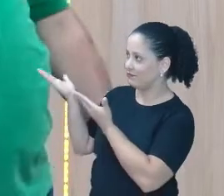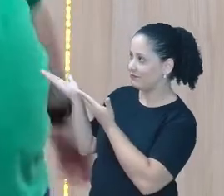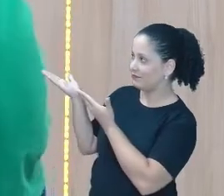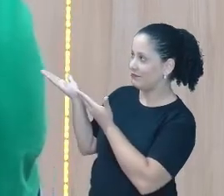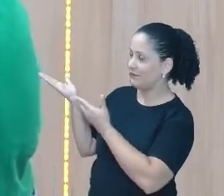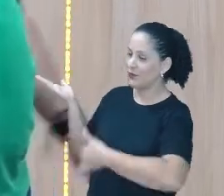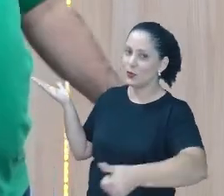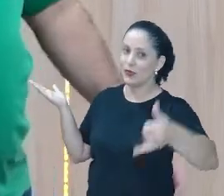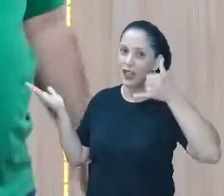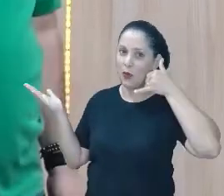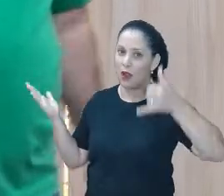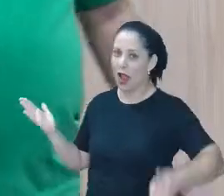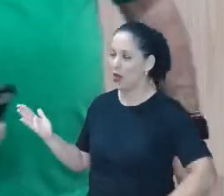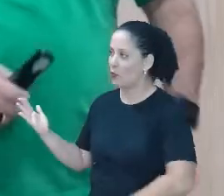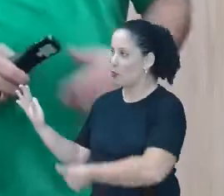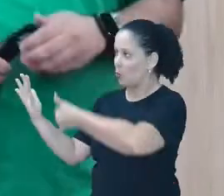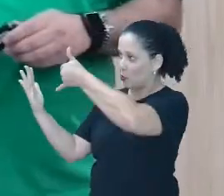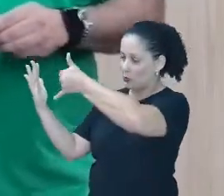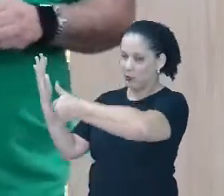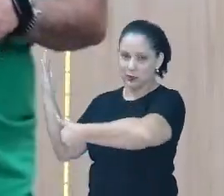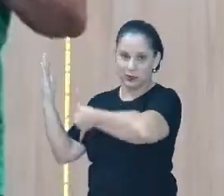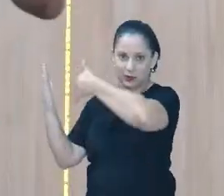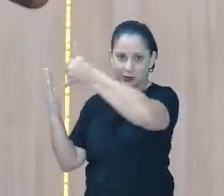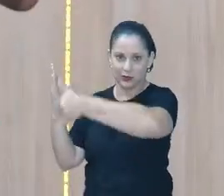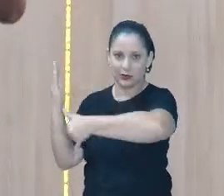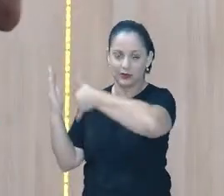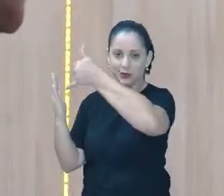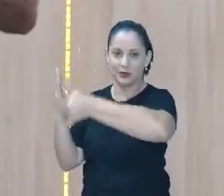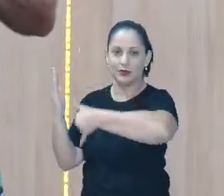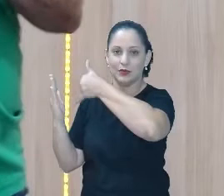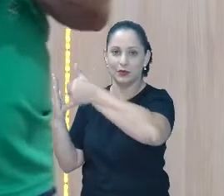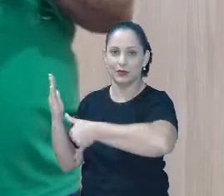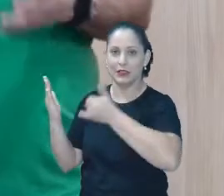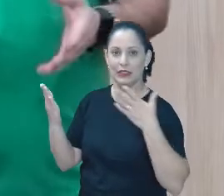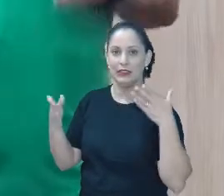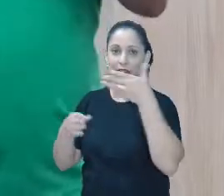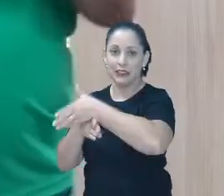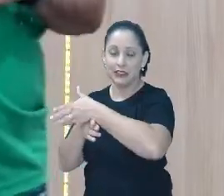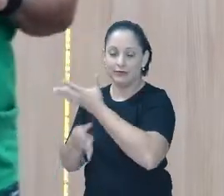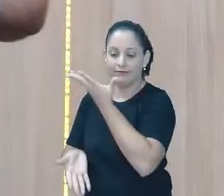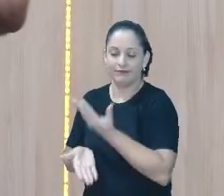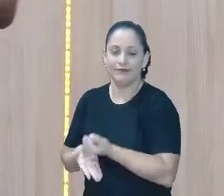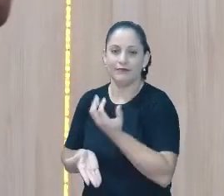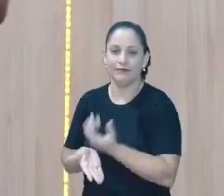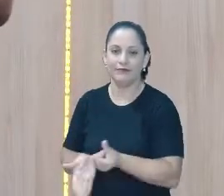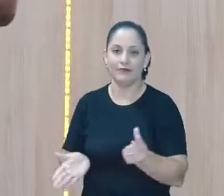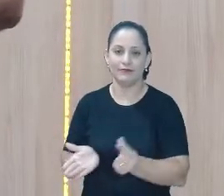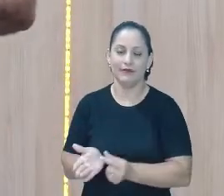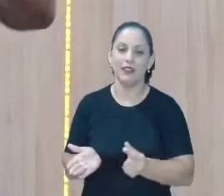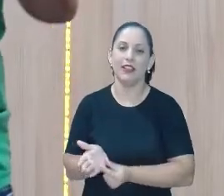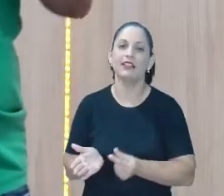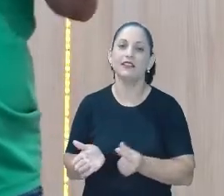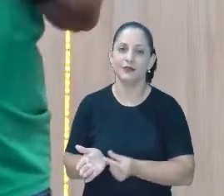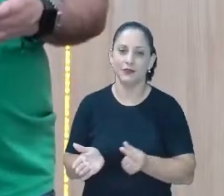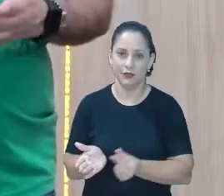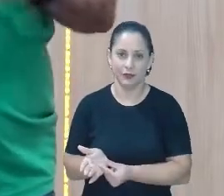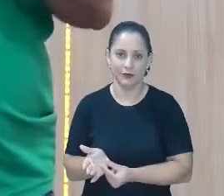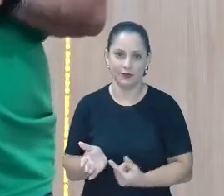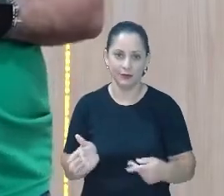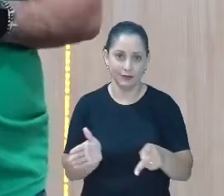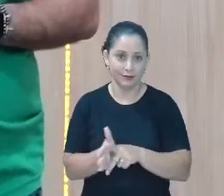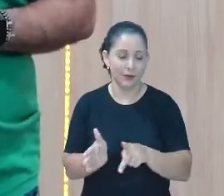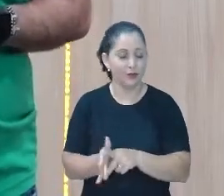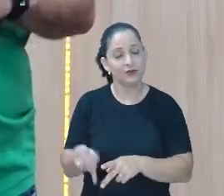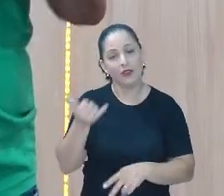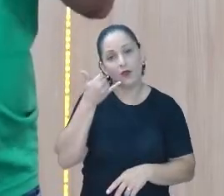vai apontar o seu celular para o QR Code e ele vai direcionar você para a loja de aplicativos respectiva do